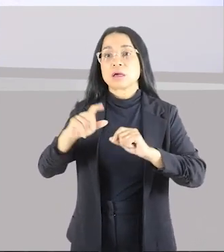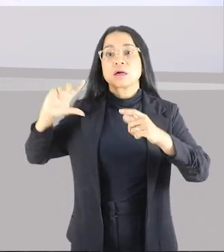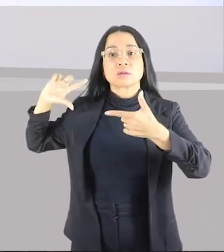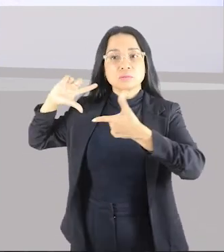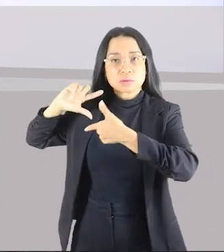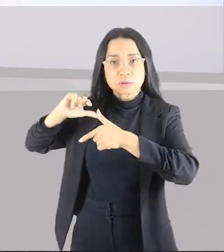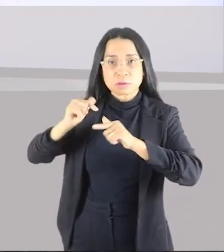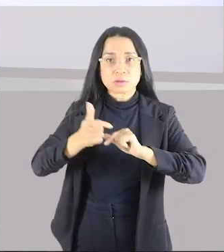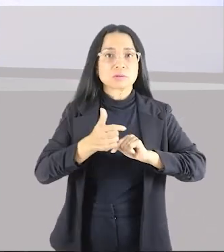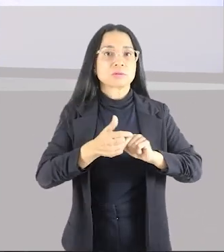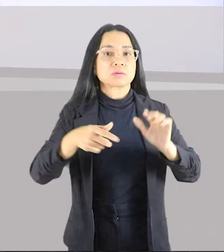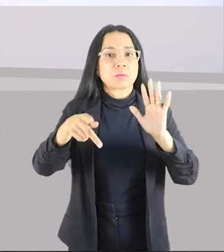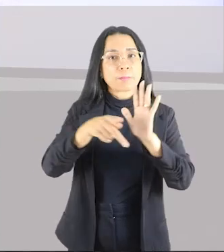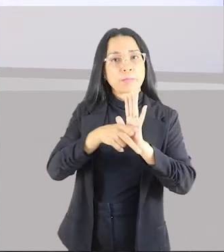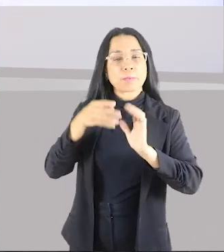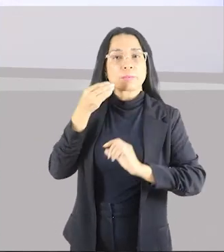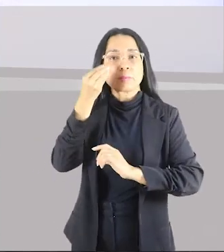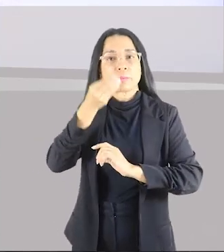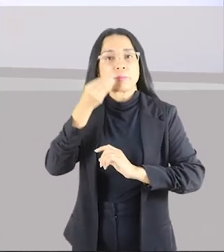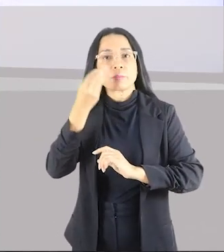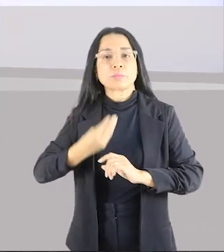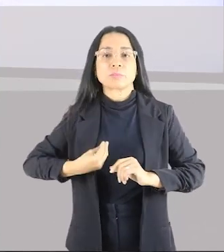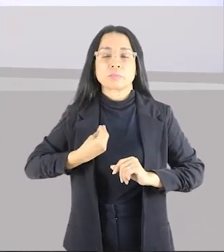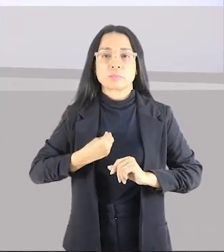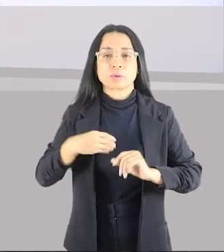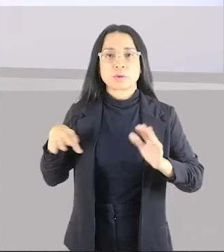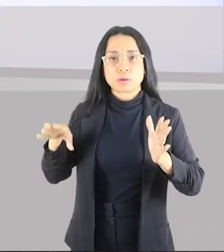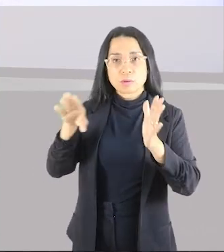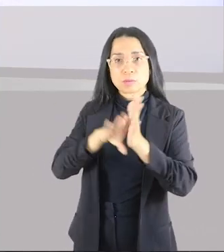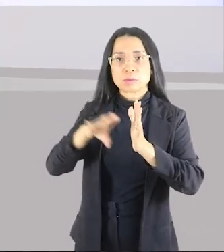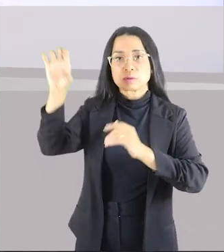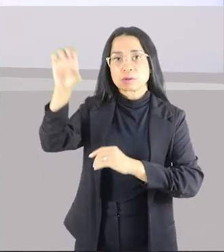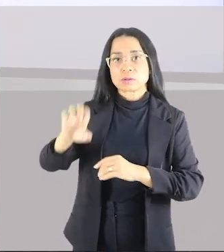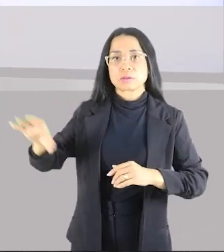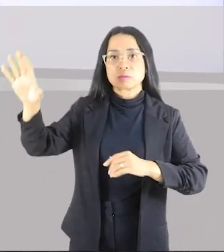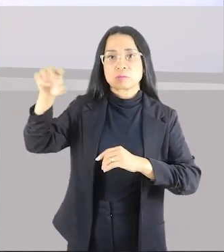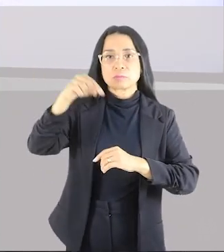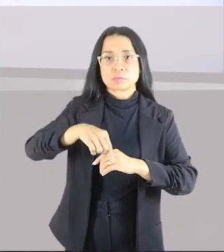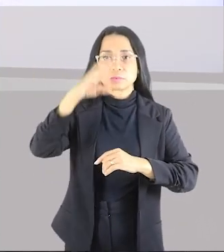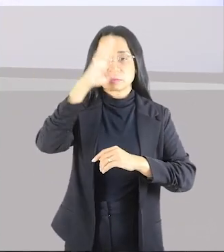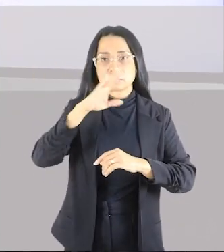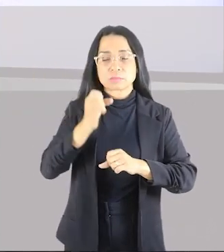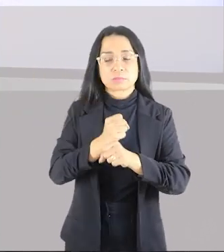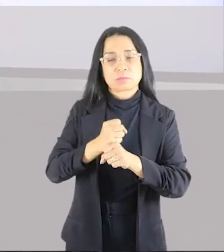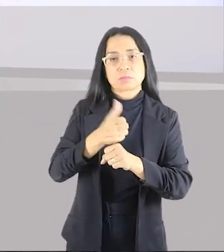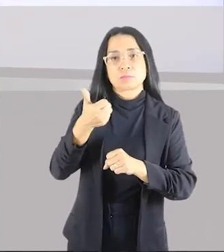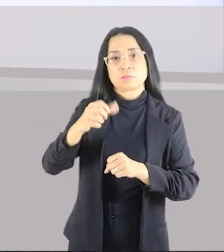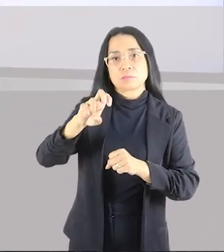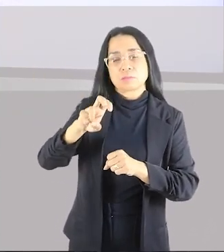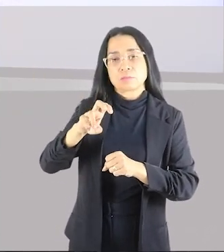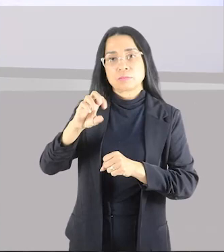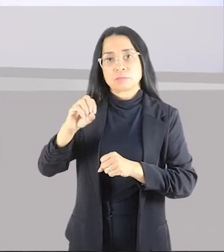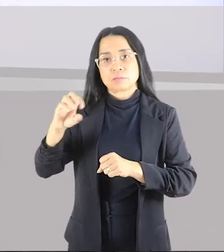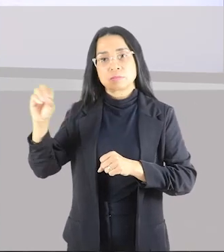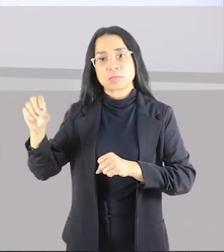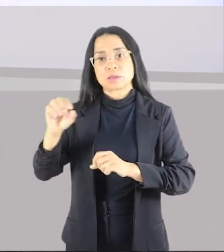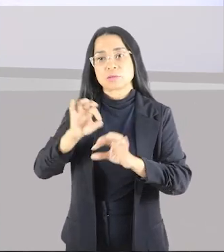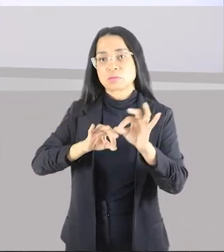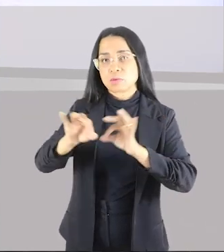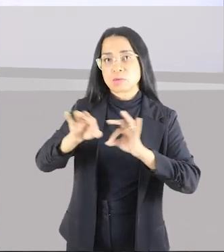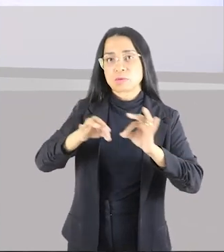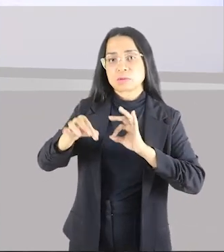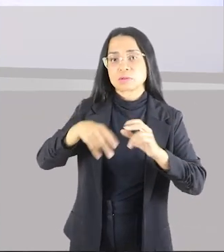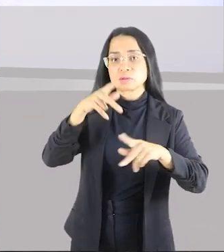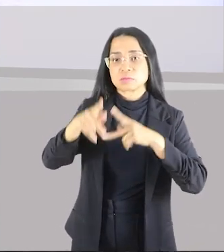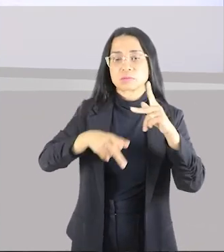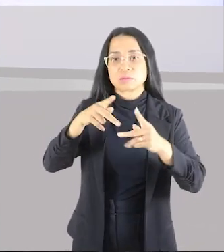as suas próprias vivências. Com a chegada da Europa ao Brasil em 1500 e com o estabelecimento dessa